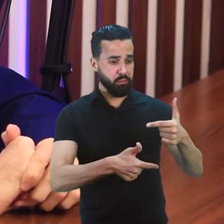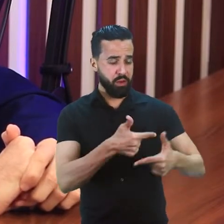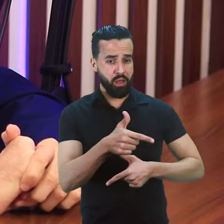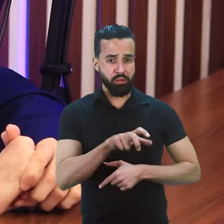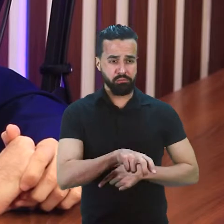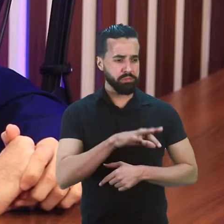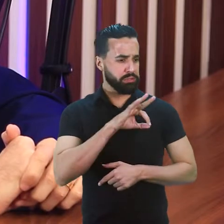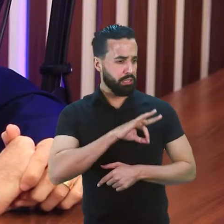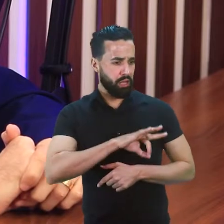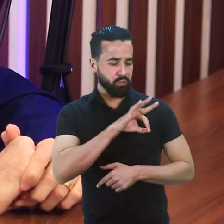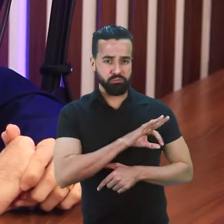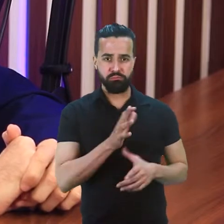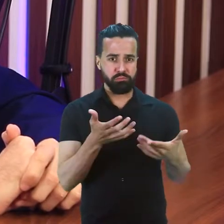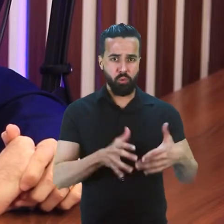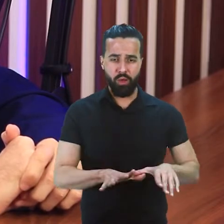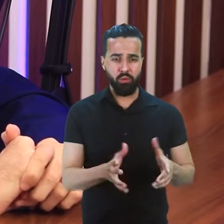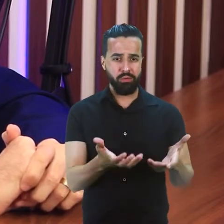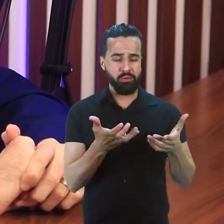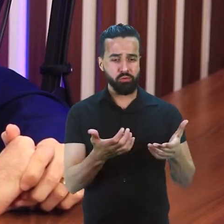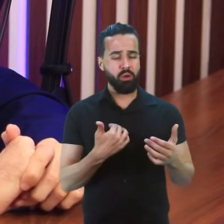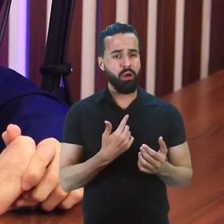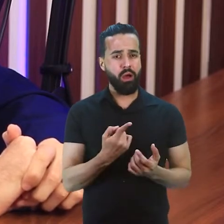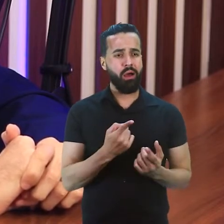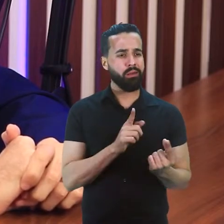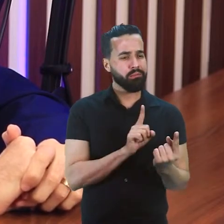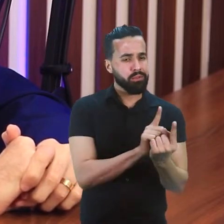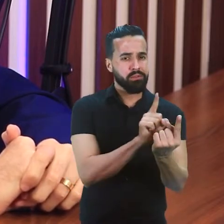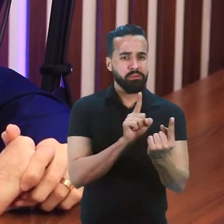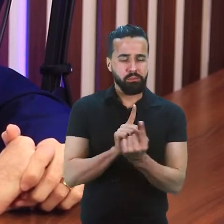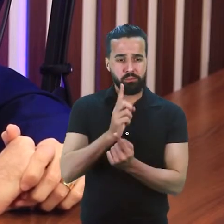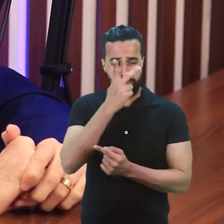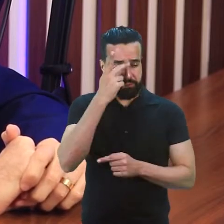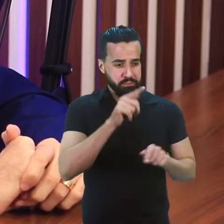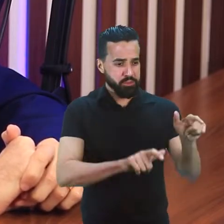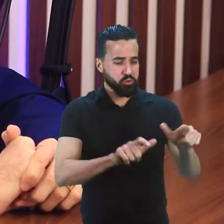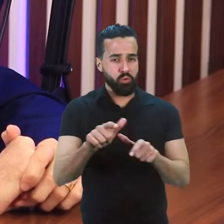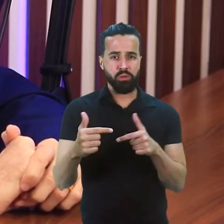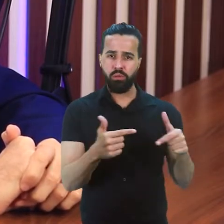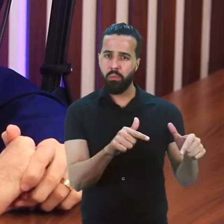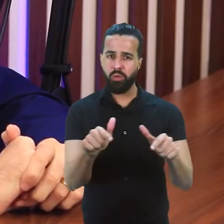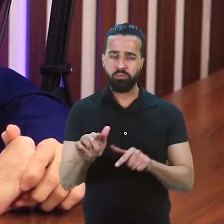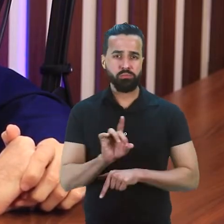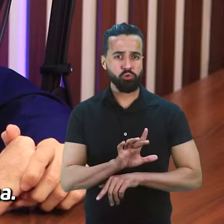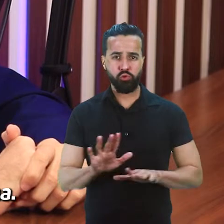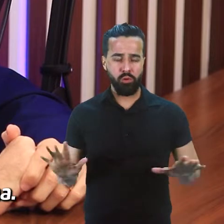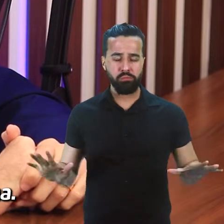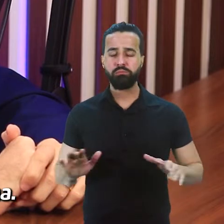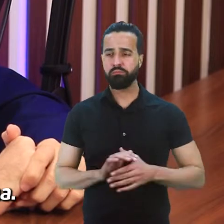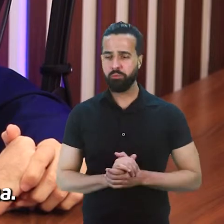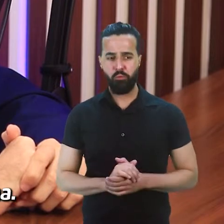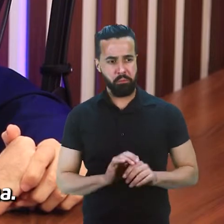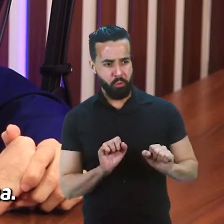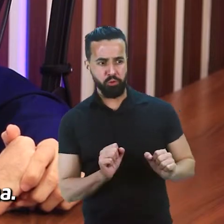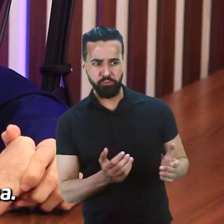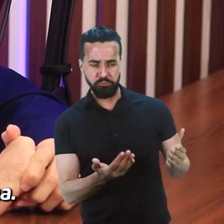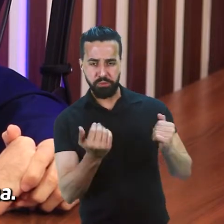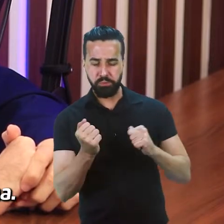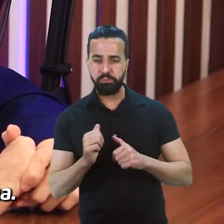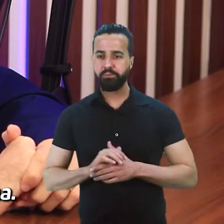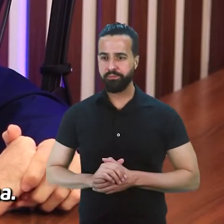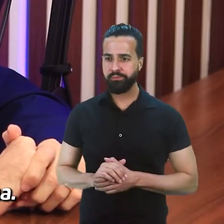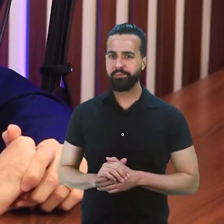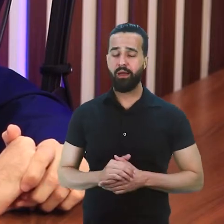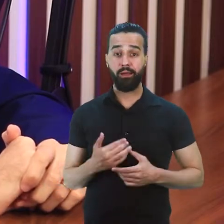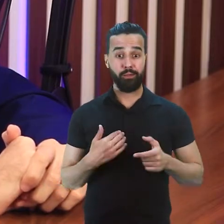né? Quero só que vocês me oportunizem ficar aqui dentro, atendendo o trabalhador e tal. E eles falaram, não, então pode vir para cá. Aí me arrumaram